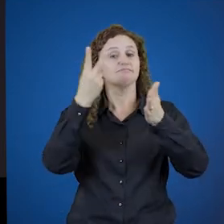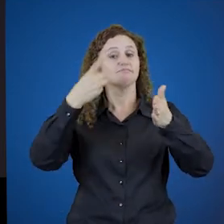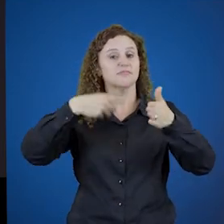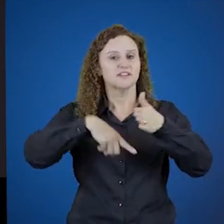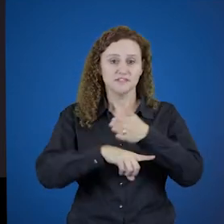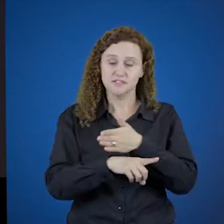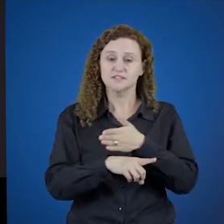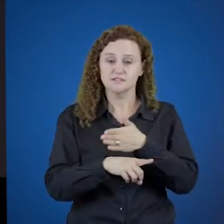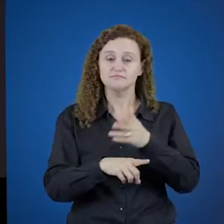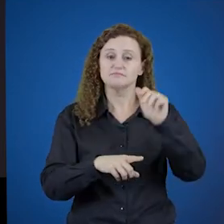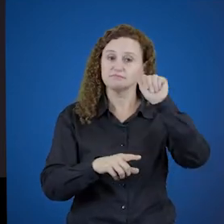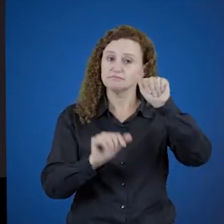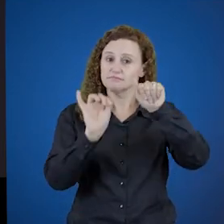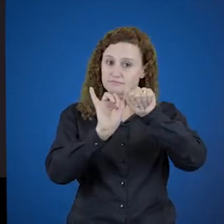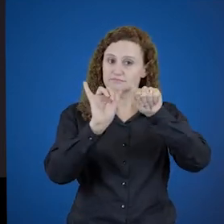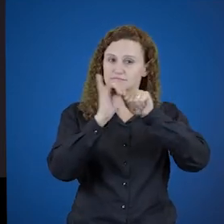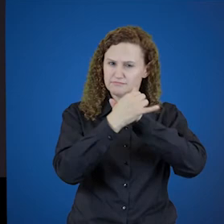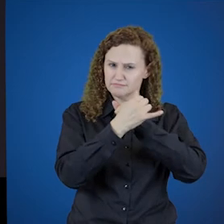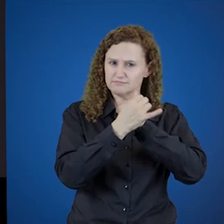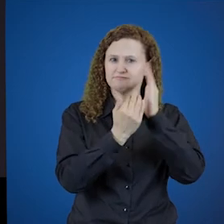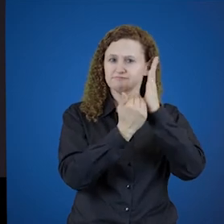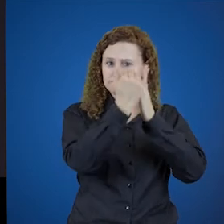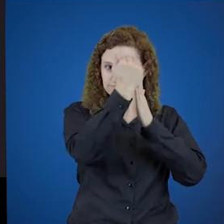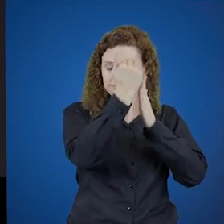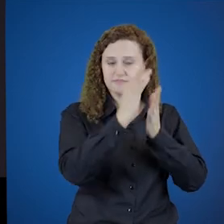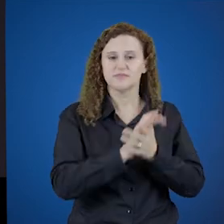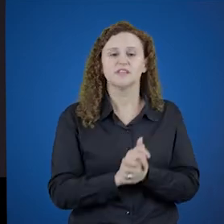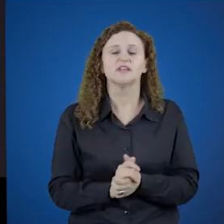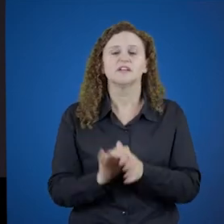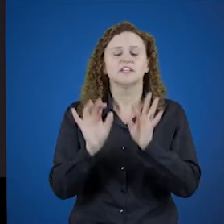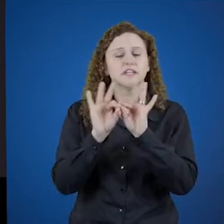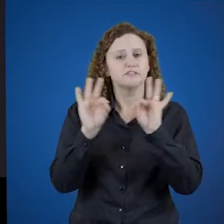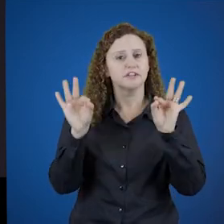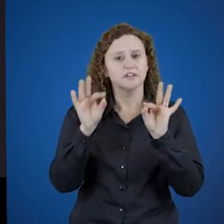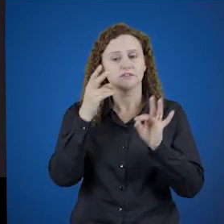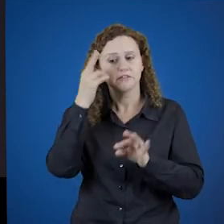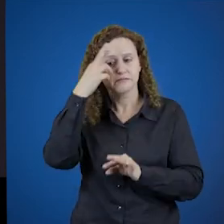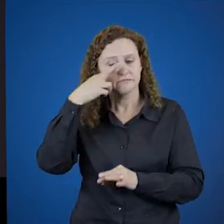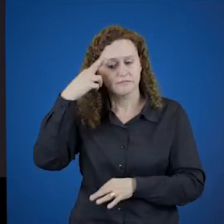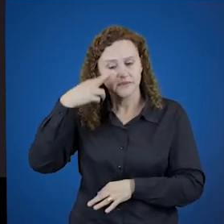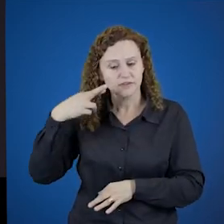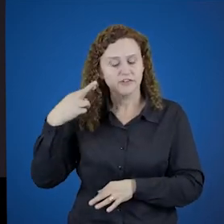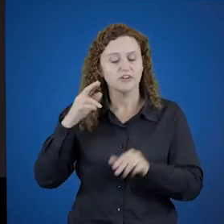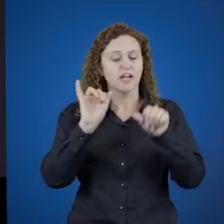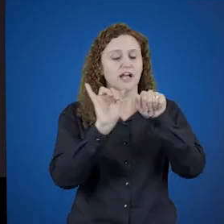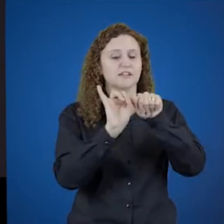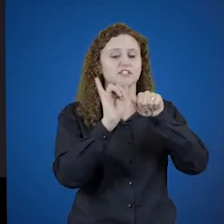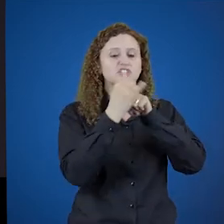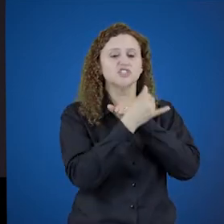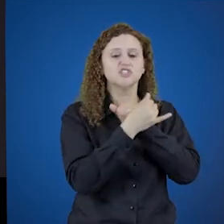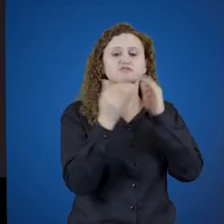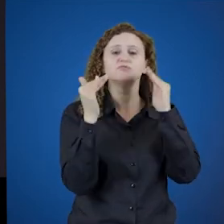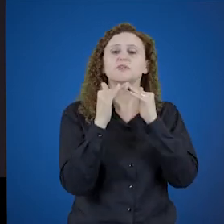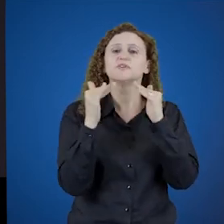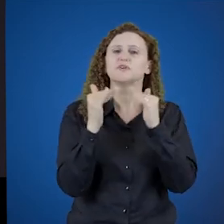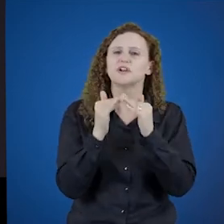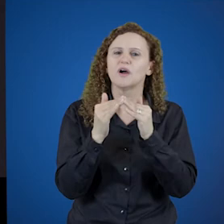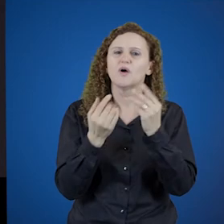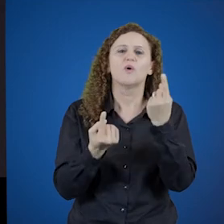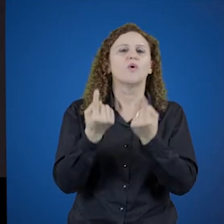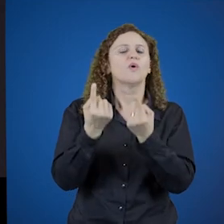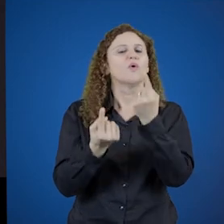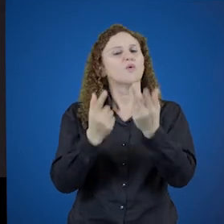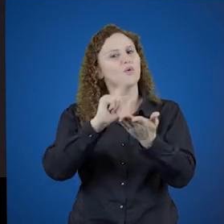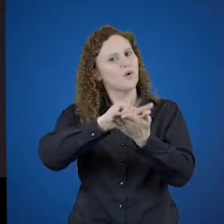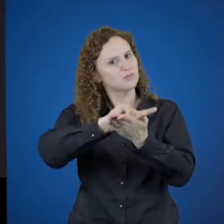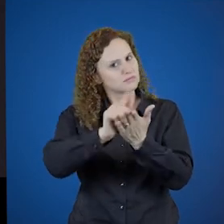De acordo com o substantivo a que eles se referem na frase para você traduzir você vai observar o adjetivo tal está